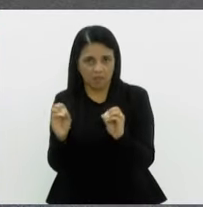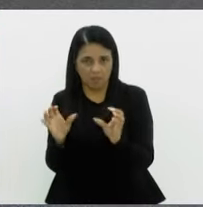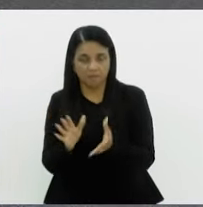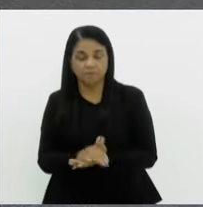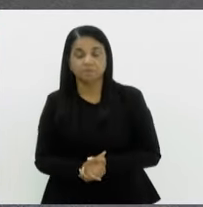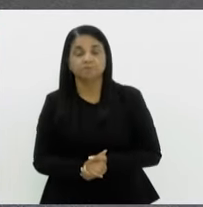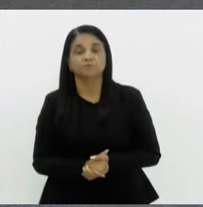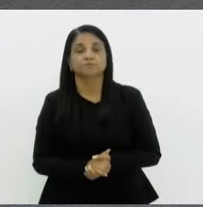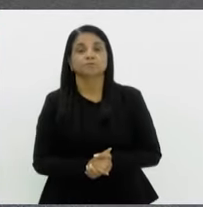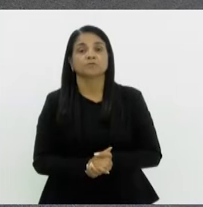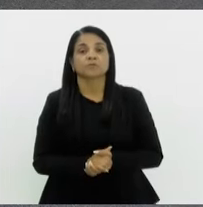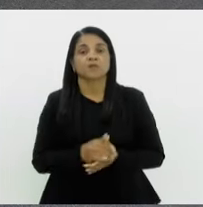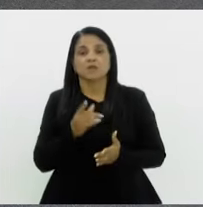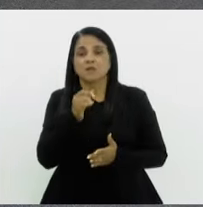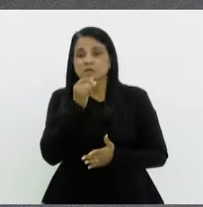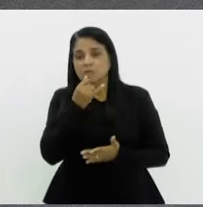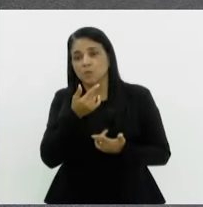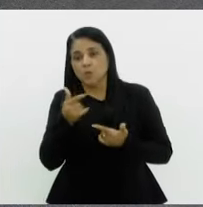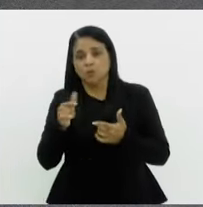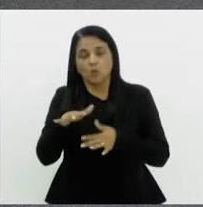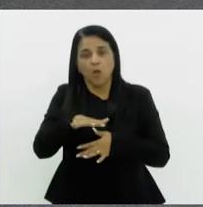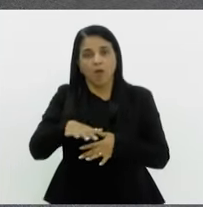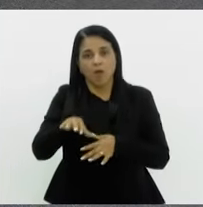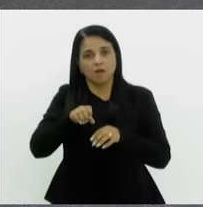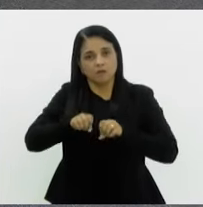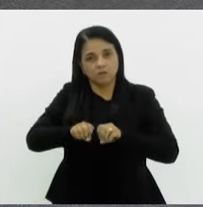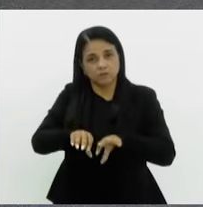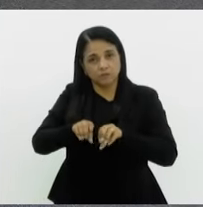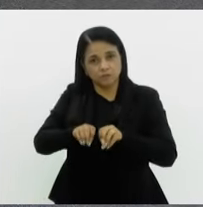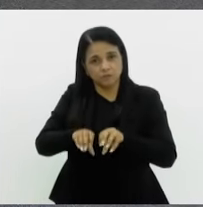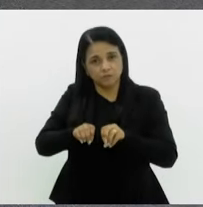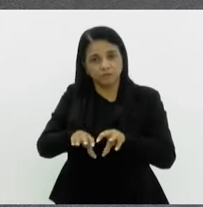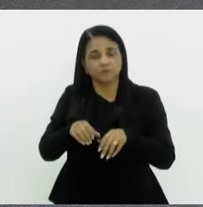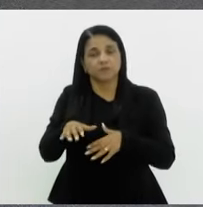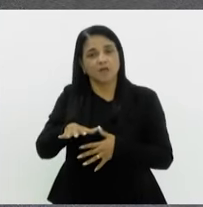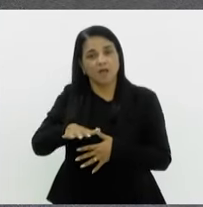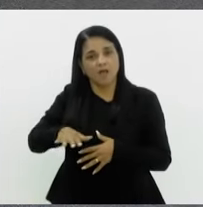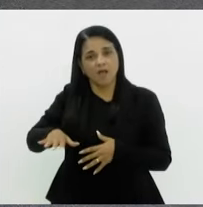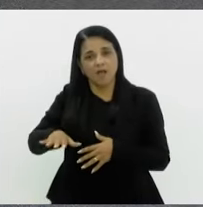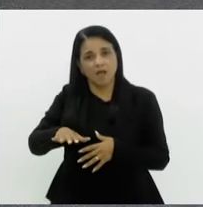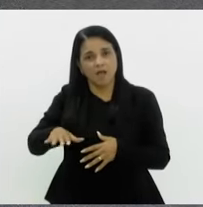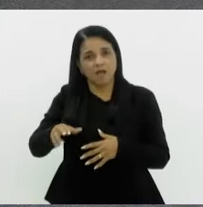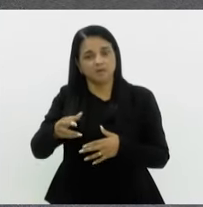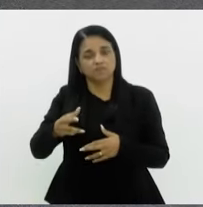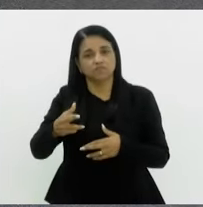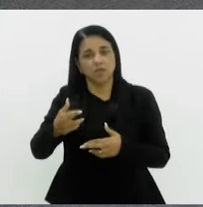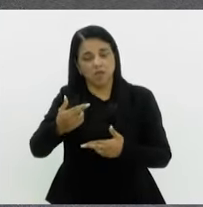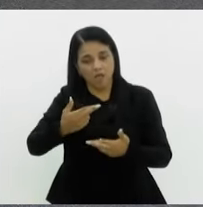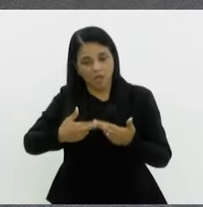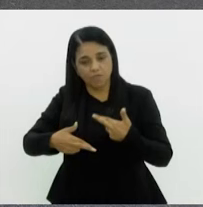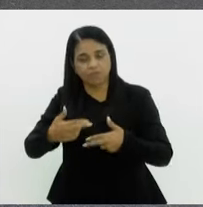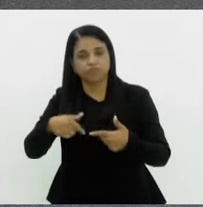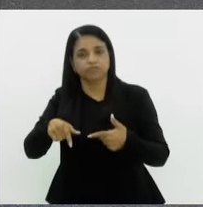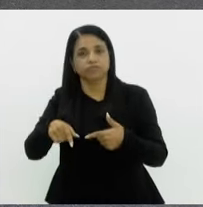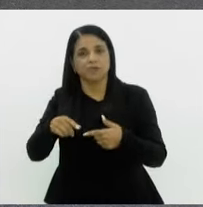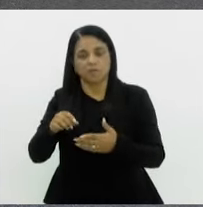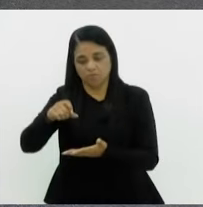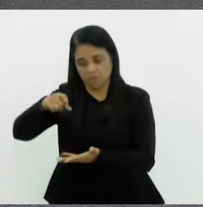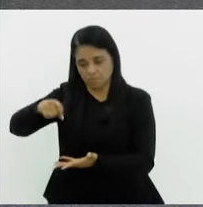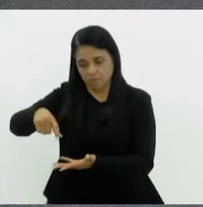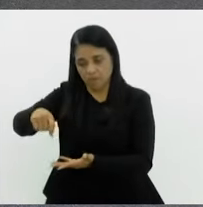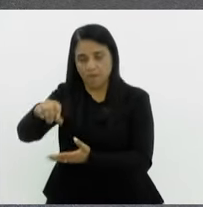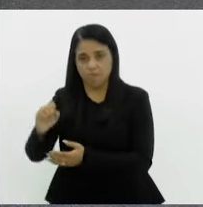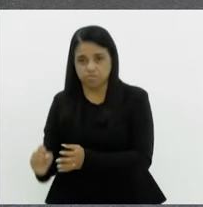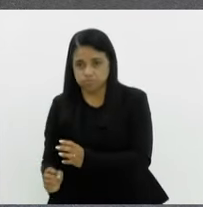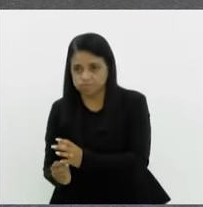outros exemplos na área da educação, na área da recuperação ambiental, né, com diversos